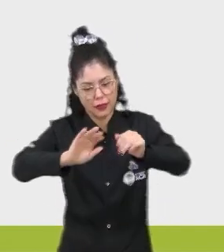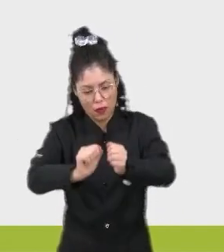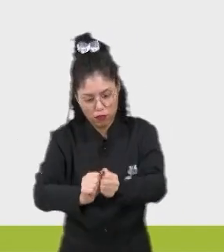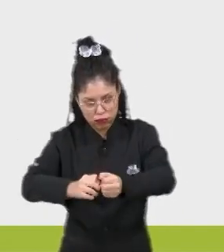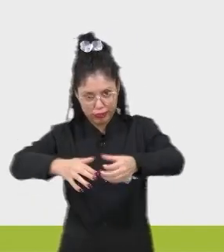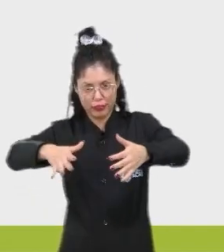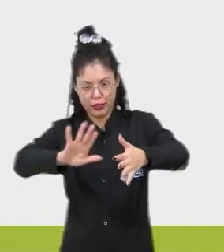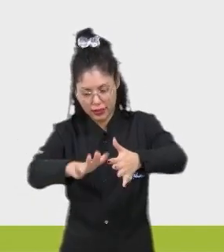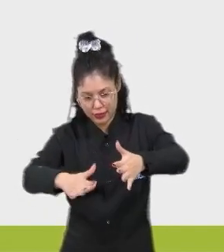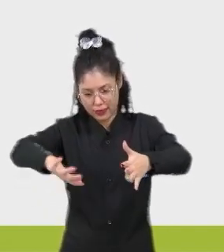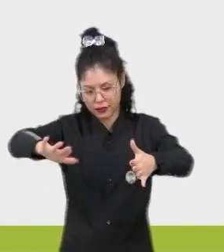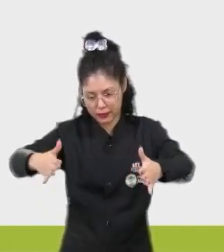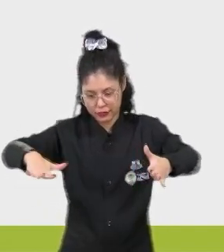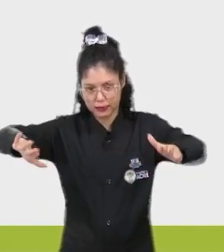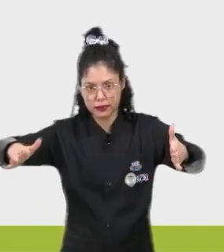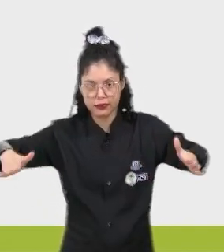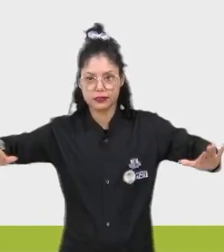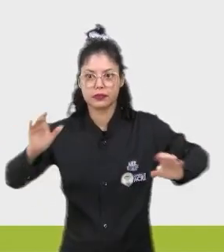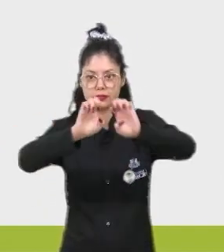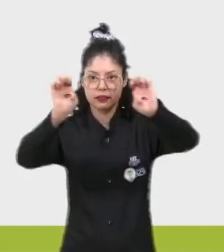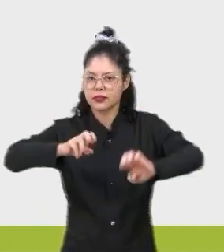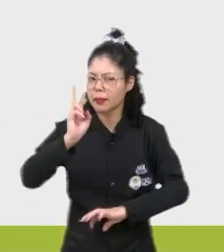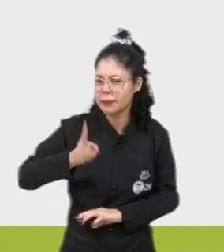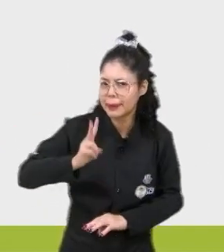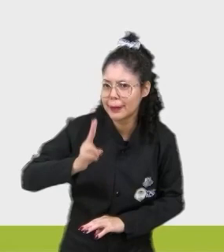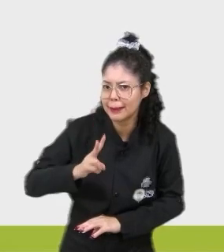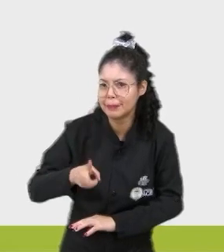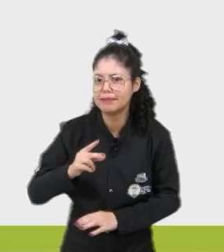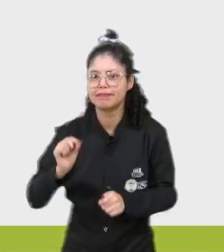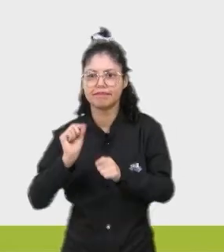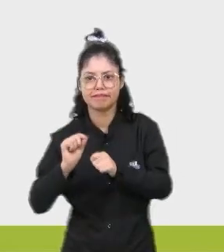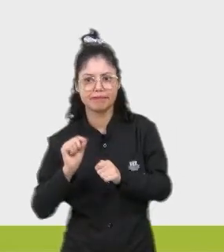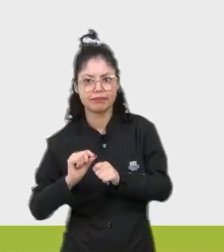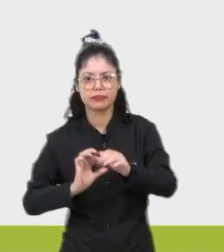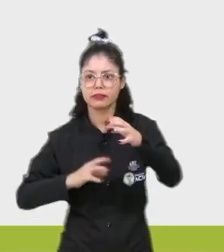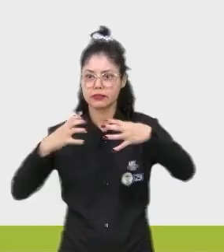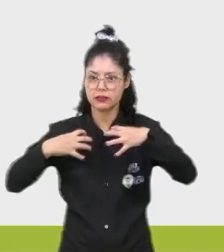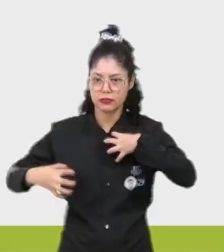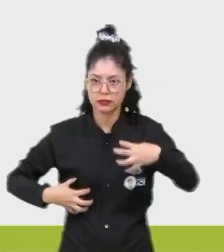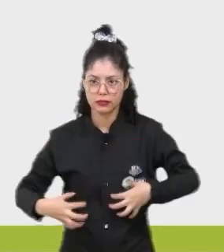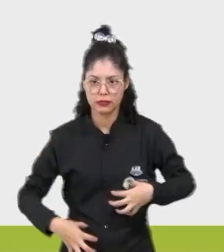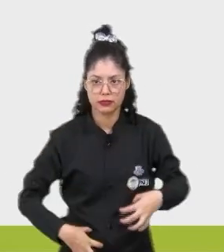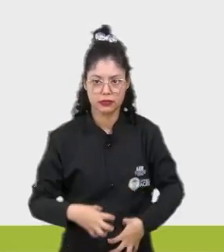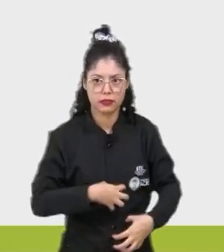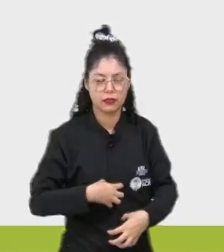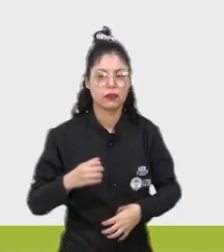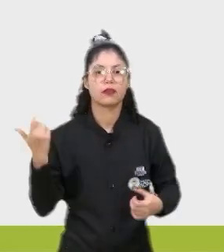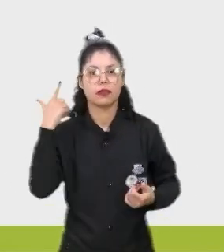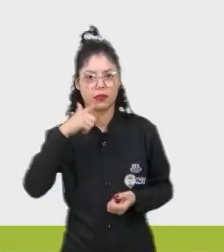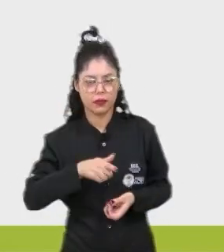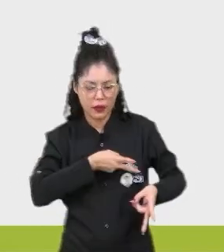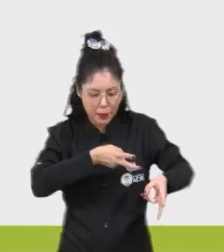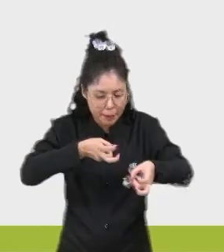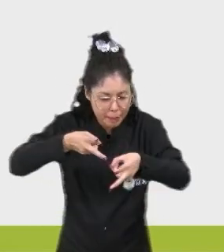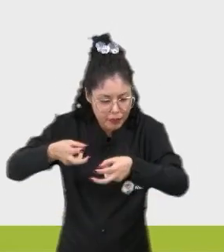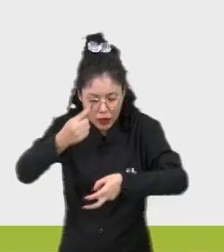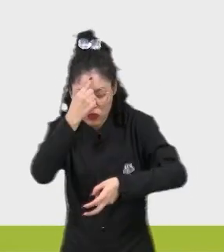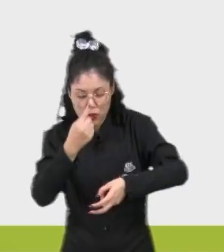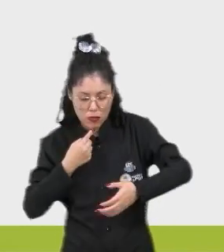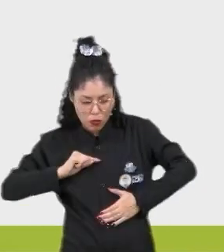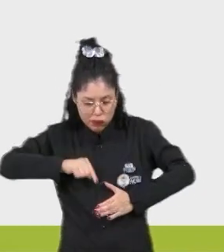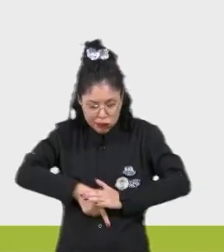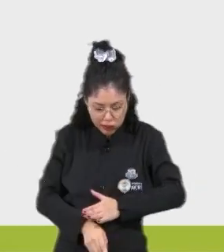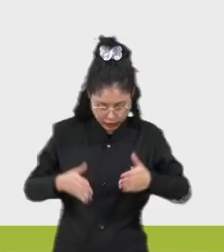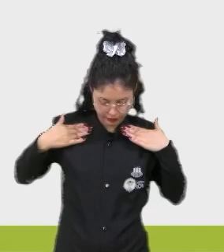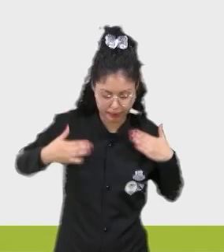equiparam à mesma estrutura que foi realizada, né, o seu organismo. Então, por isso, consegue captar imagens lá do